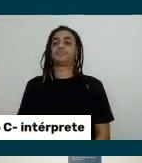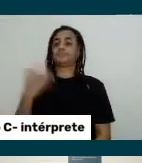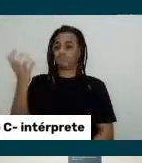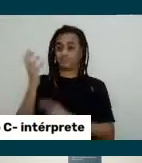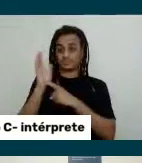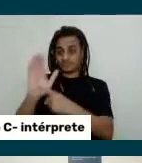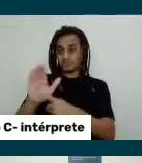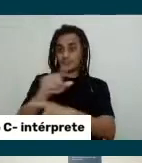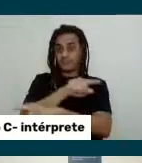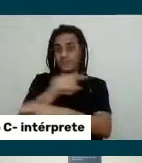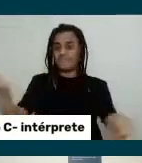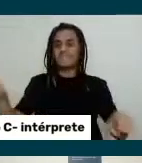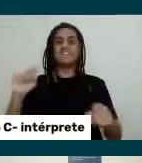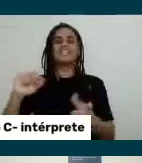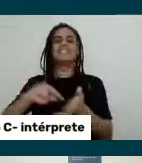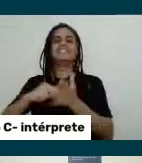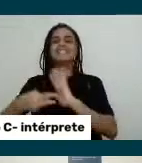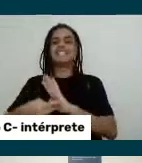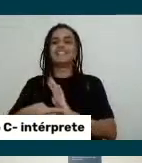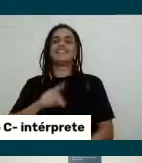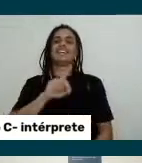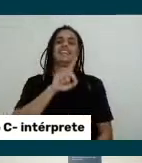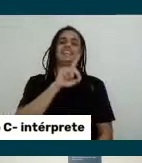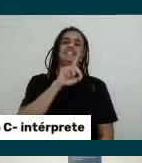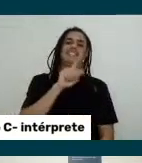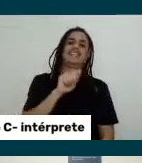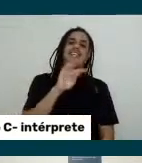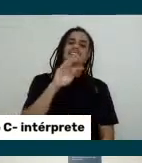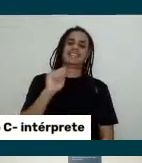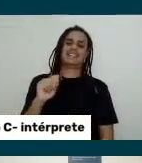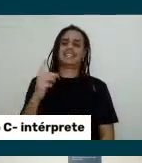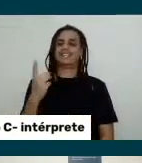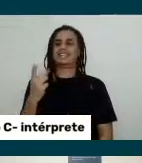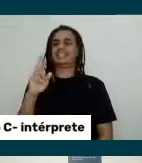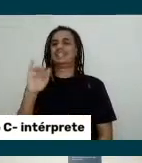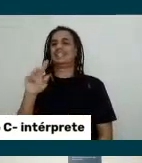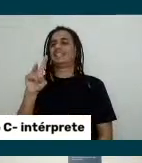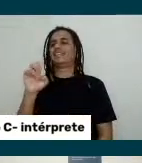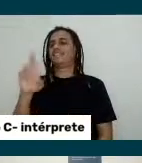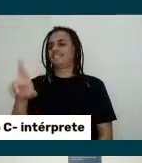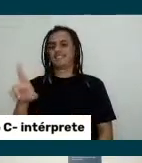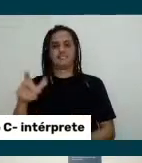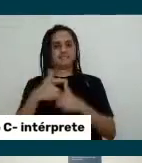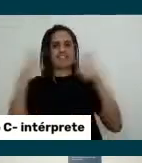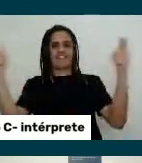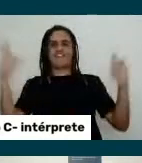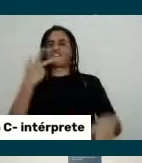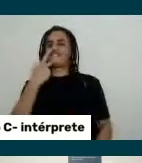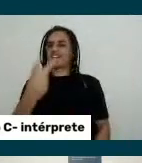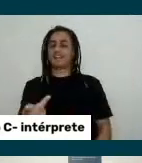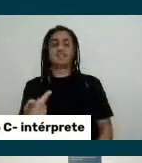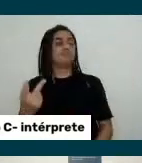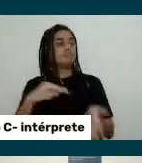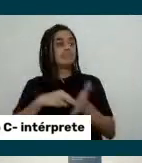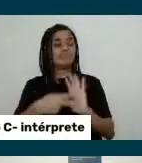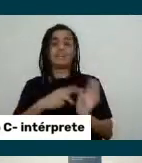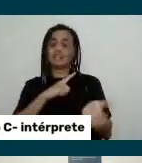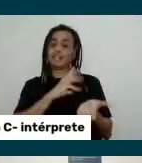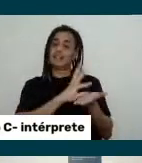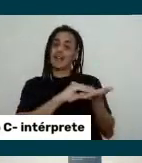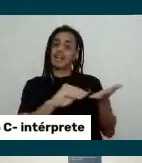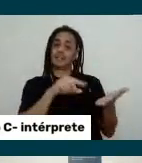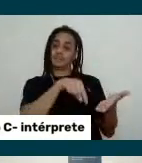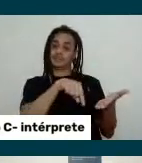estão em casa o que é data-driven, né? A buzzword do momento. O que é data-driven? Gente, ter data-driven é ter dados para